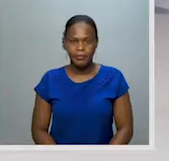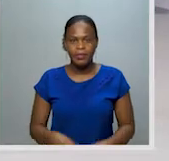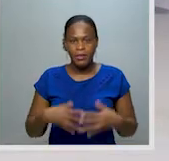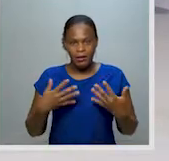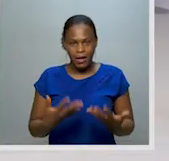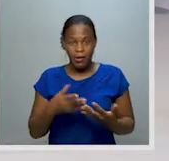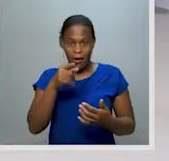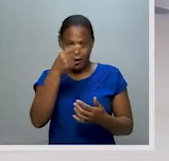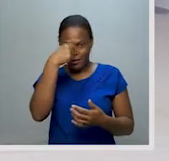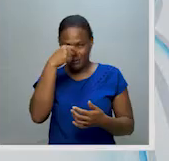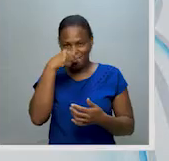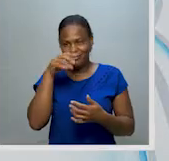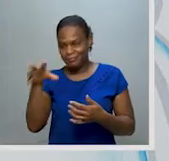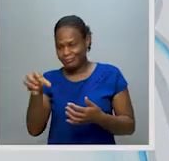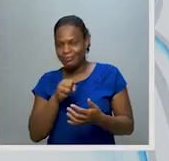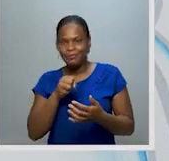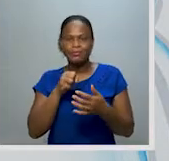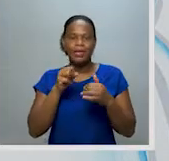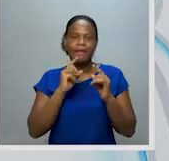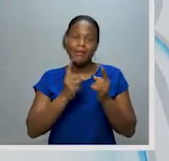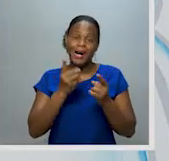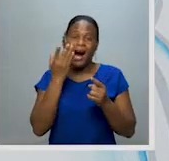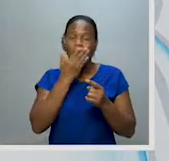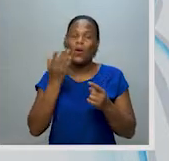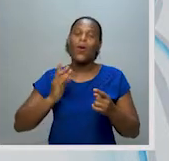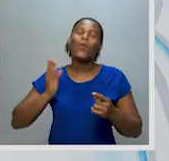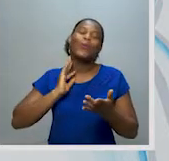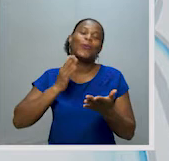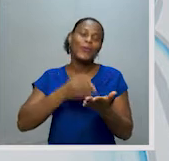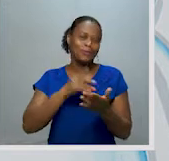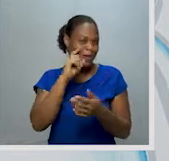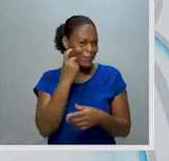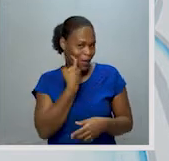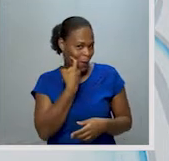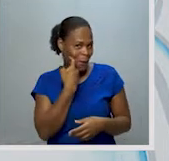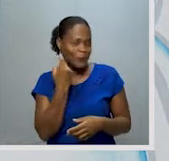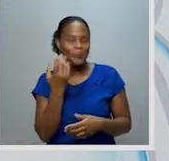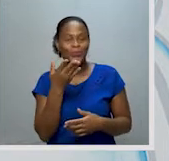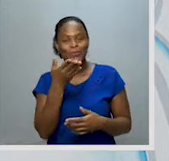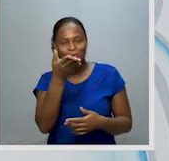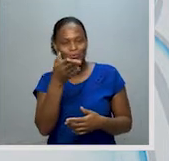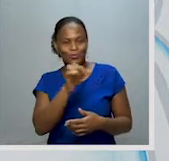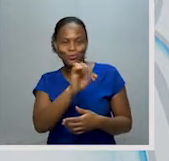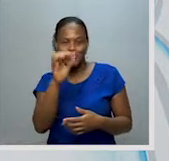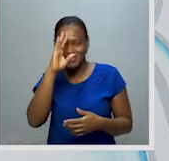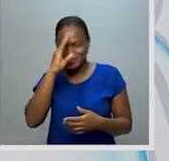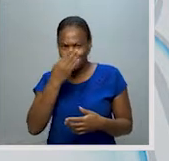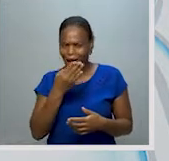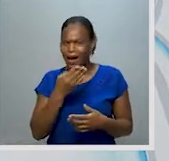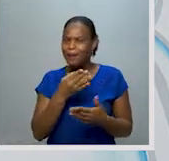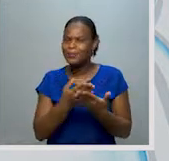Agora pegue já na sua caneta e vamos à nossa última aula de revisão. Como você já sabe, se